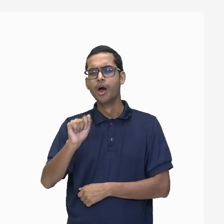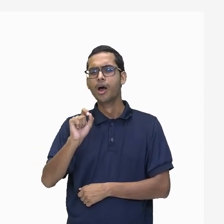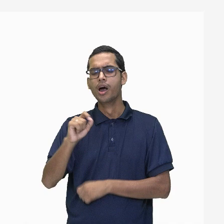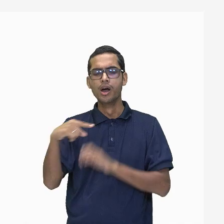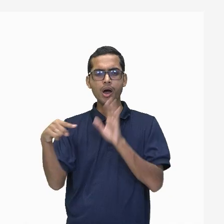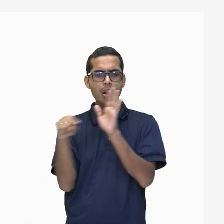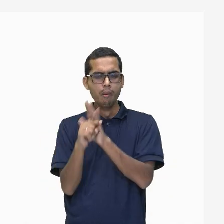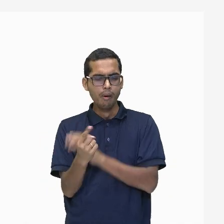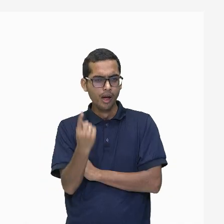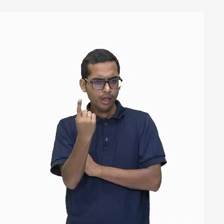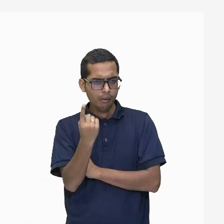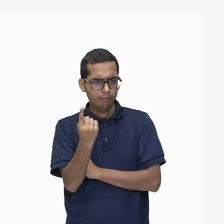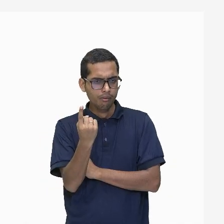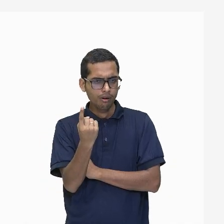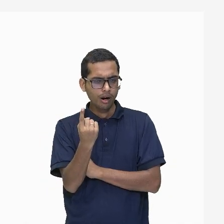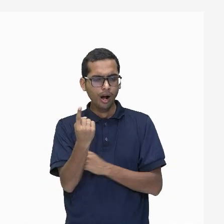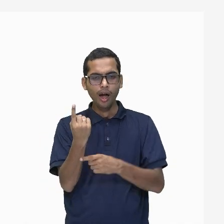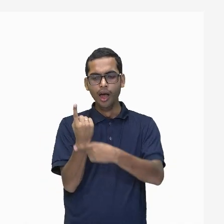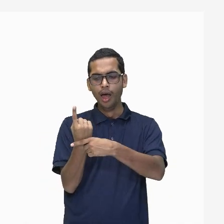Menos 1/10.